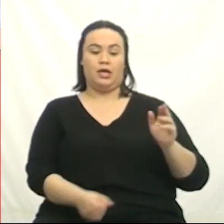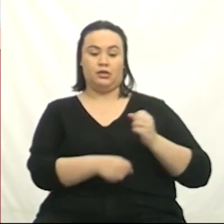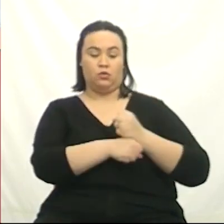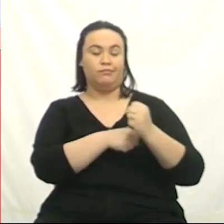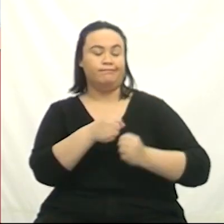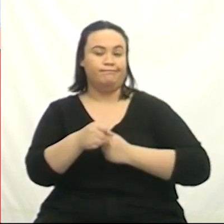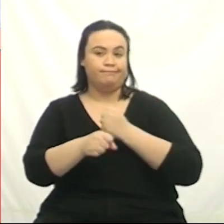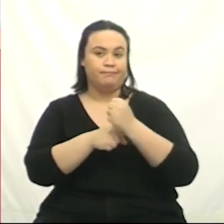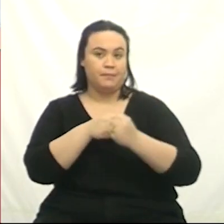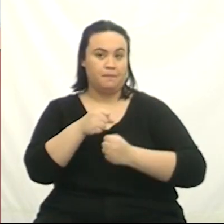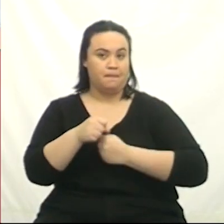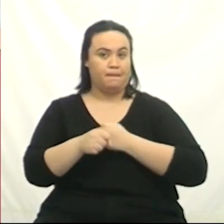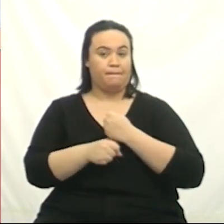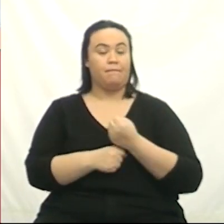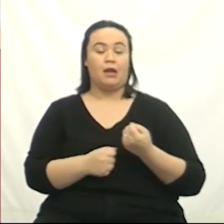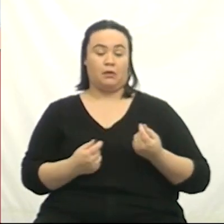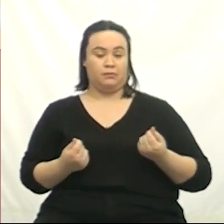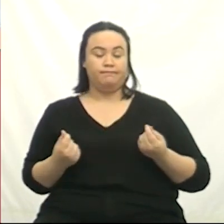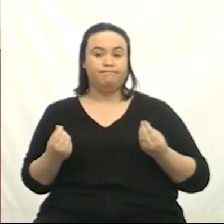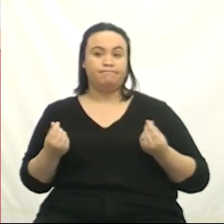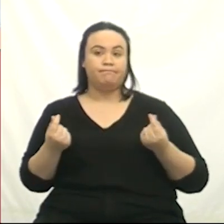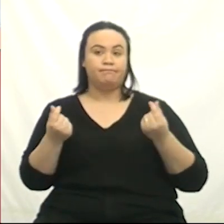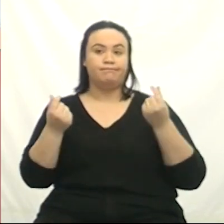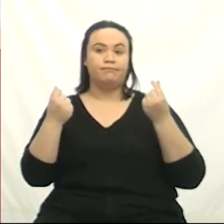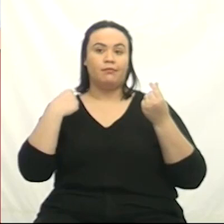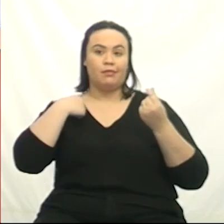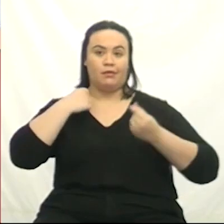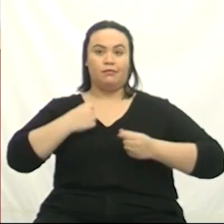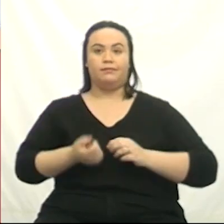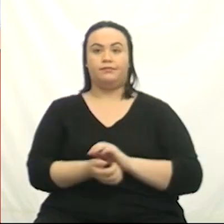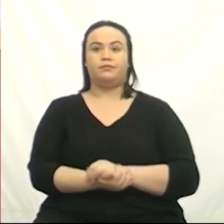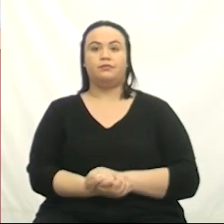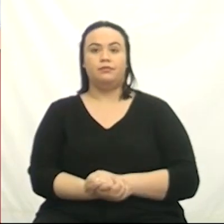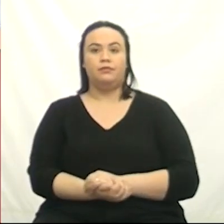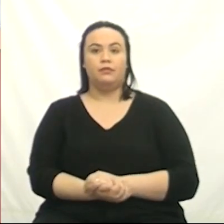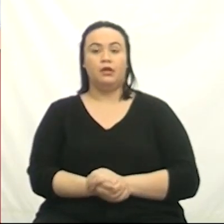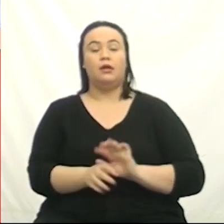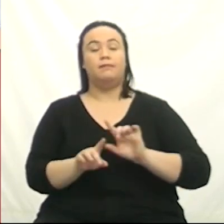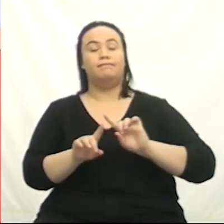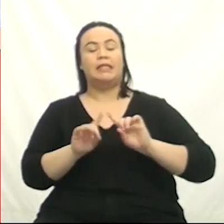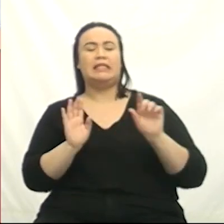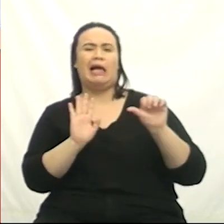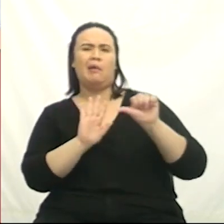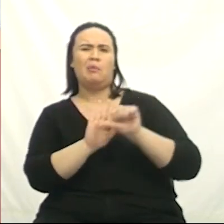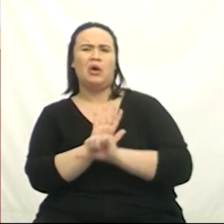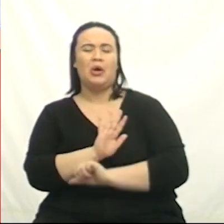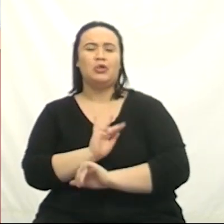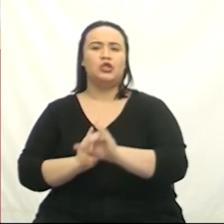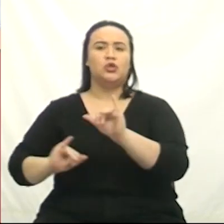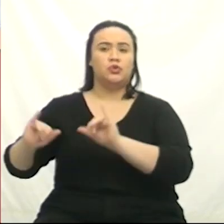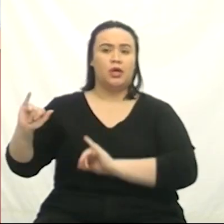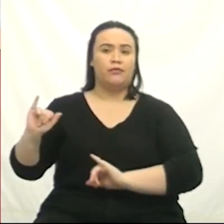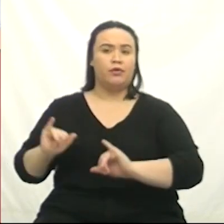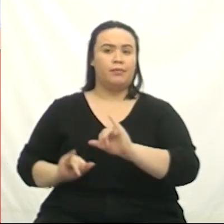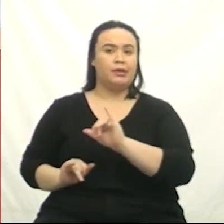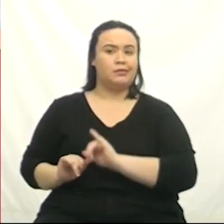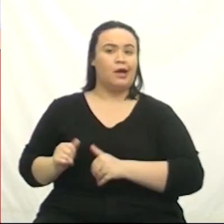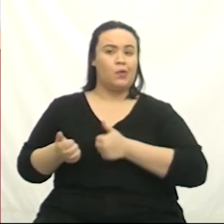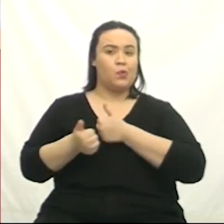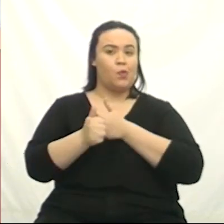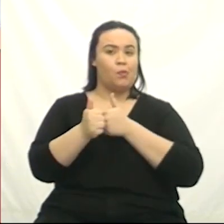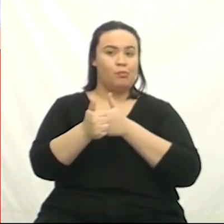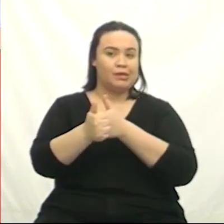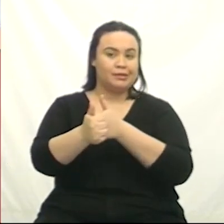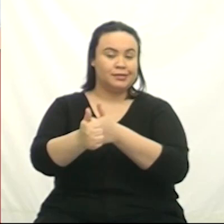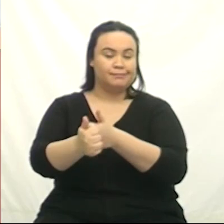É muito dinheiro, né, gente? E o pior de tudo é que o sofrimento acompanha todo esse gasto